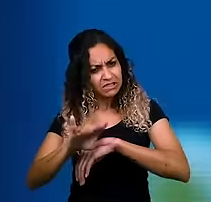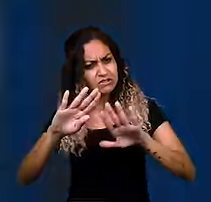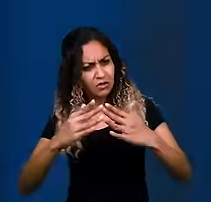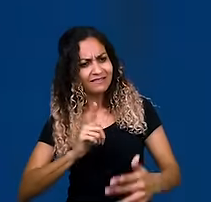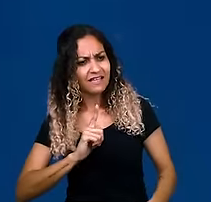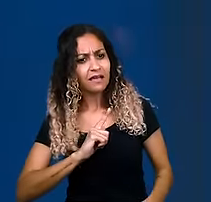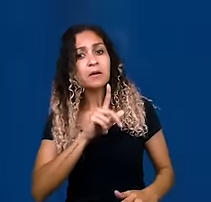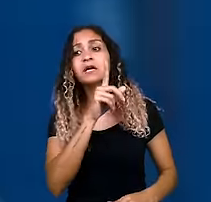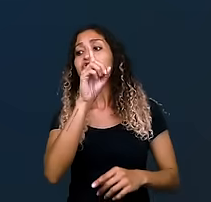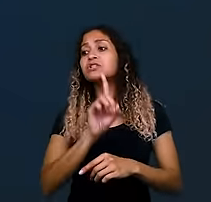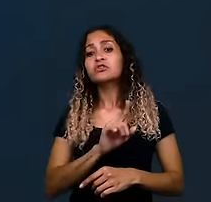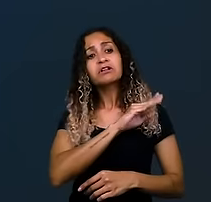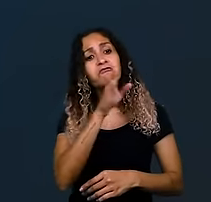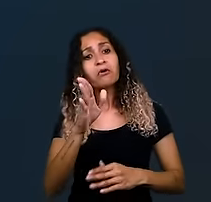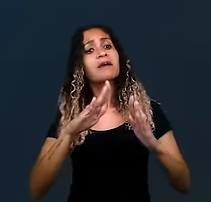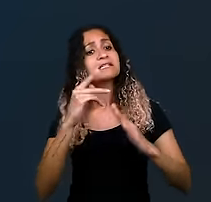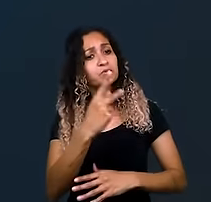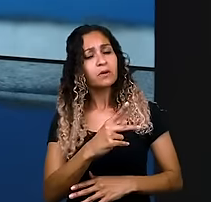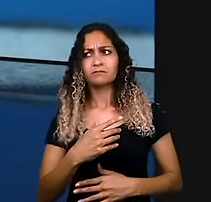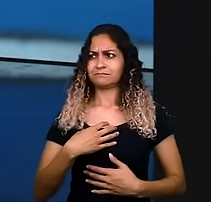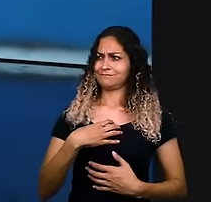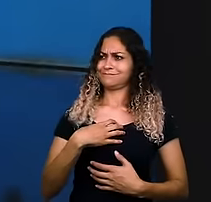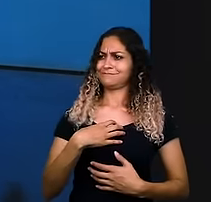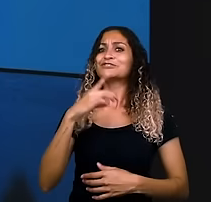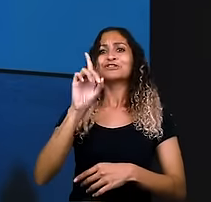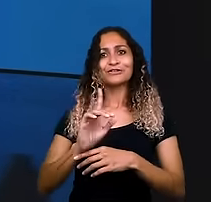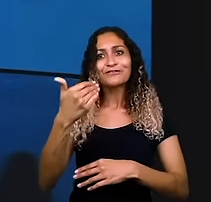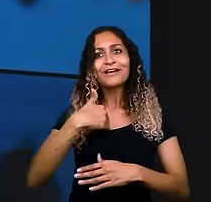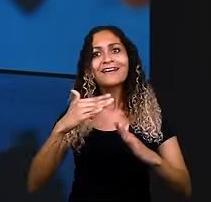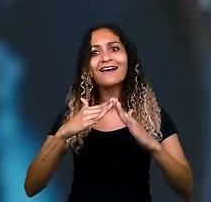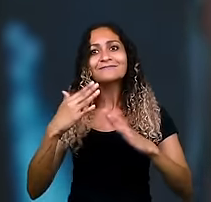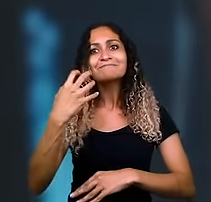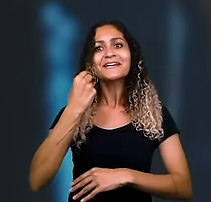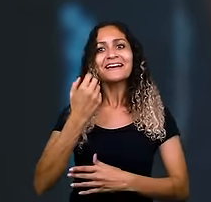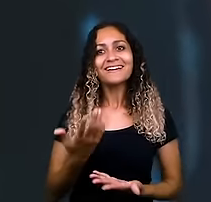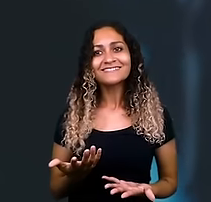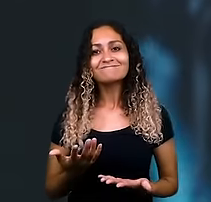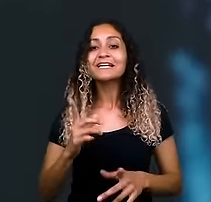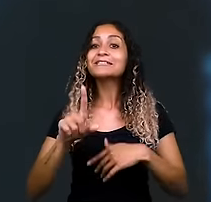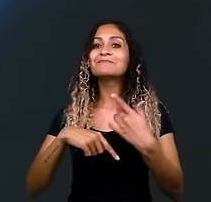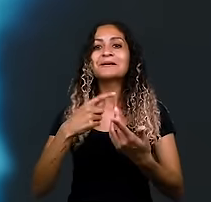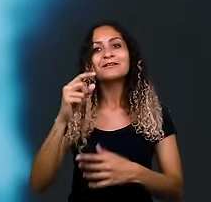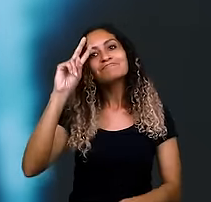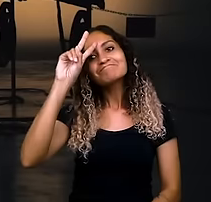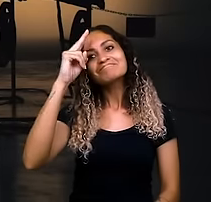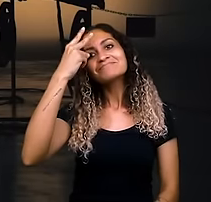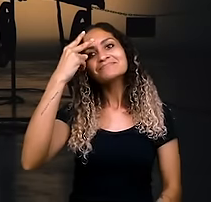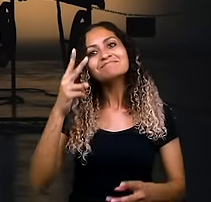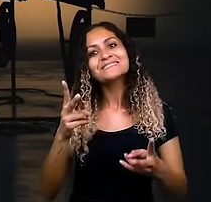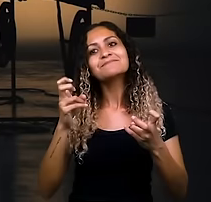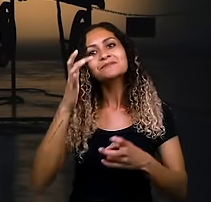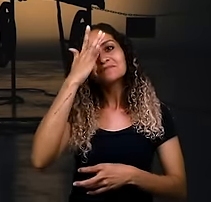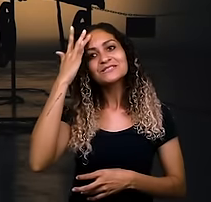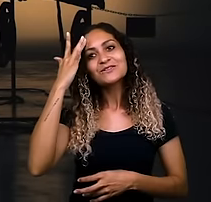vir aqui te buscar pra ir pra aula. Foi na minha casa, a diretora Lara. Mas depois dessa atitude que ela teve, eu percebi que